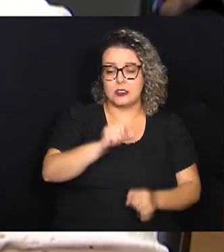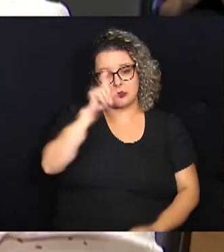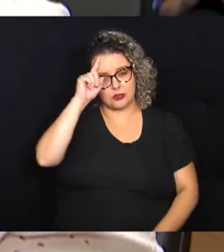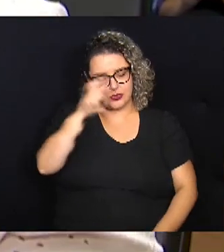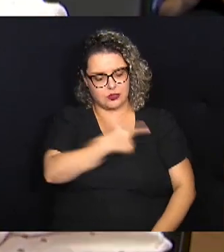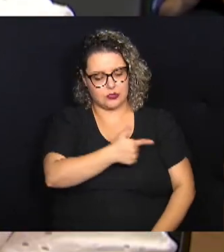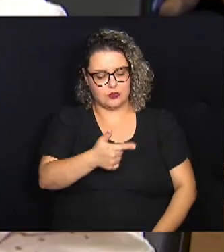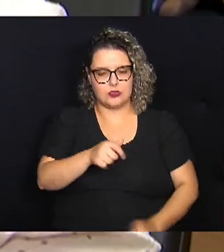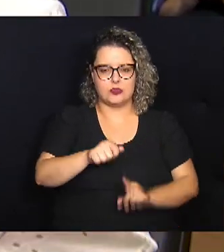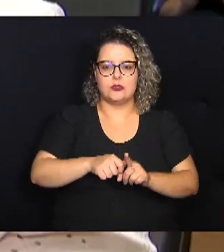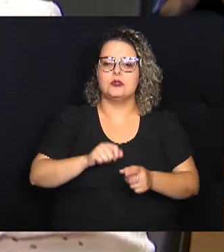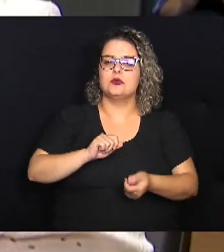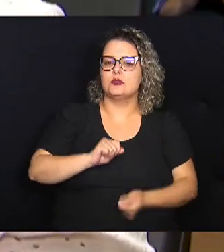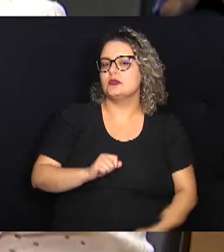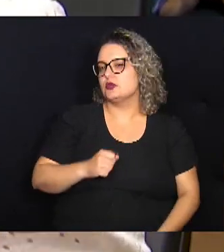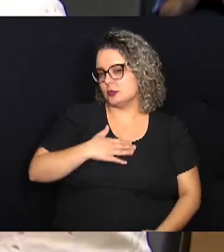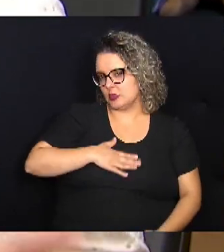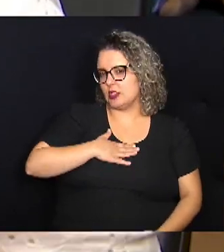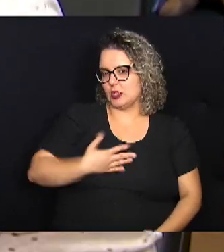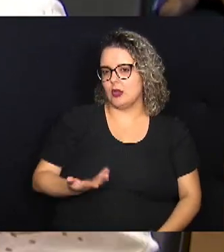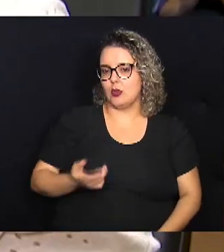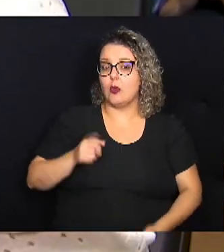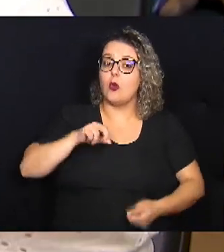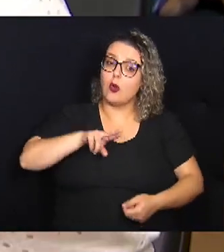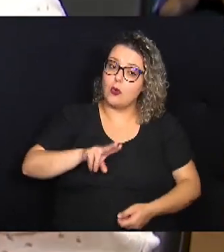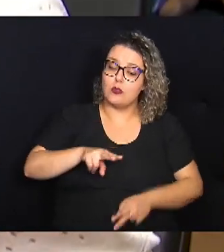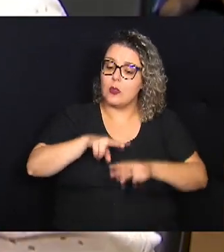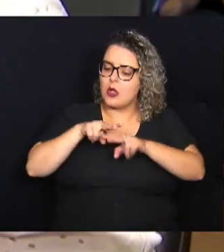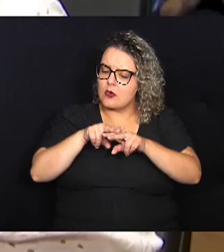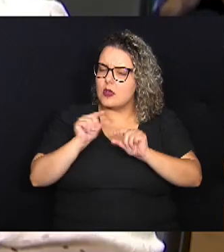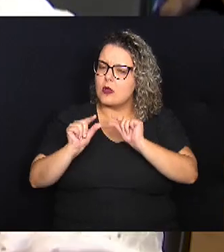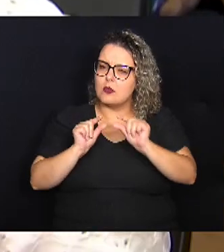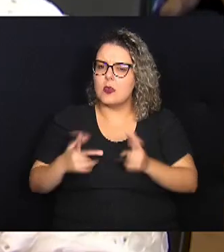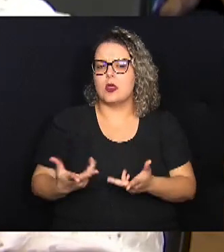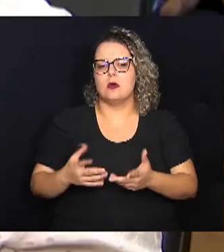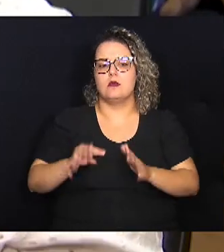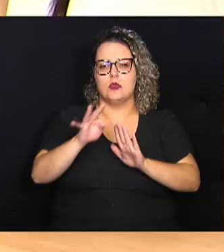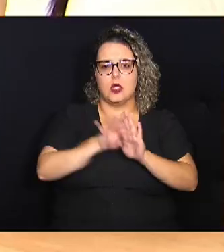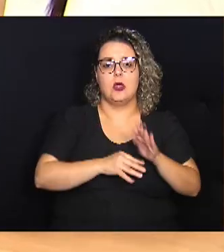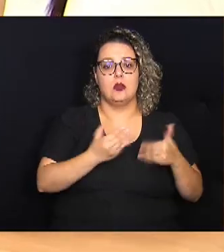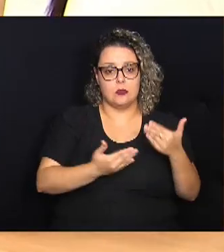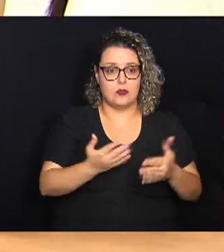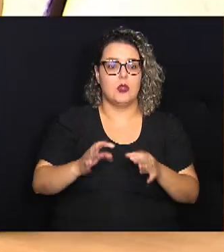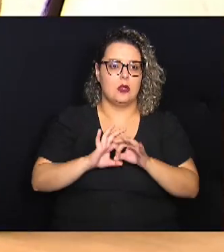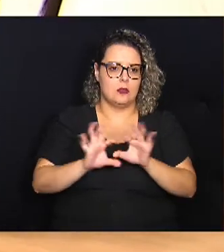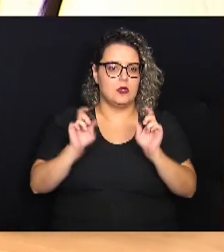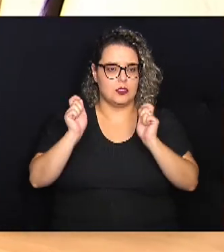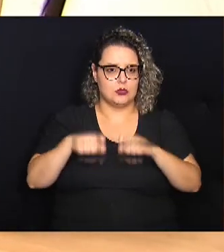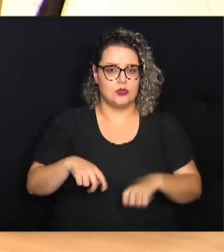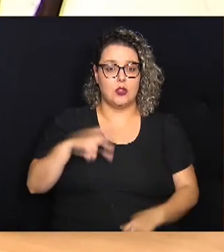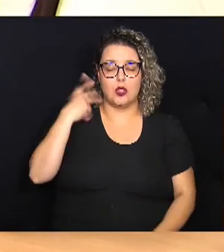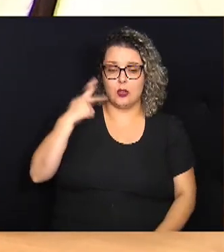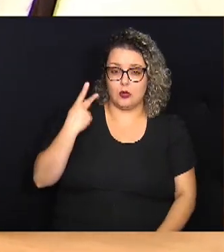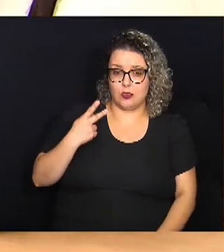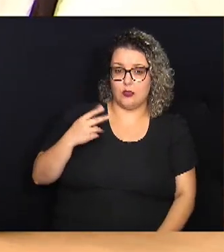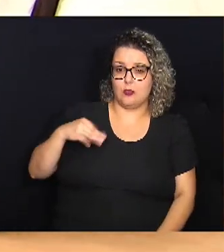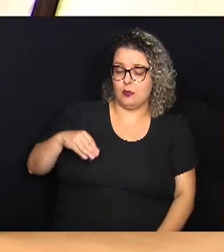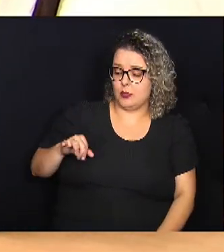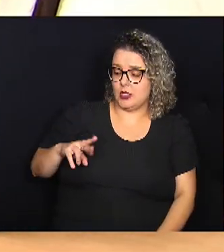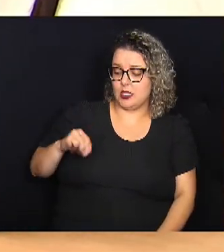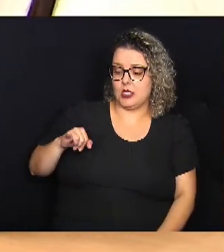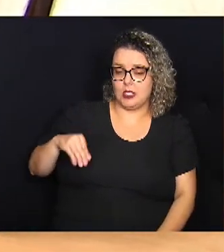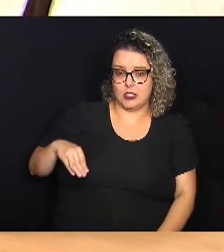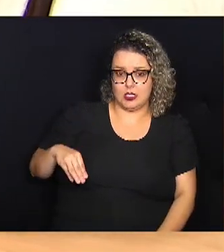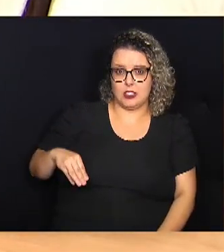fazer pequenas readequações para ficar o texto de acordo com o necessário para tramitar aqui na casa. O vereador mirim Douglas Ribeiro, da